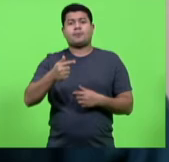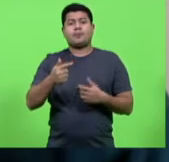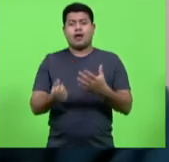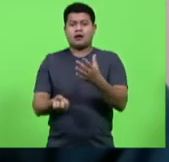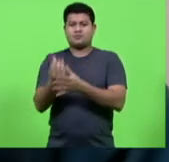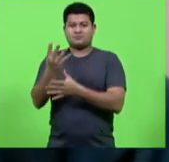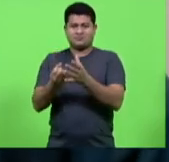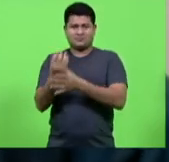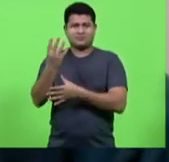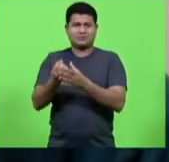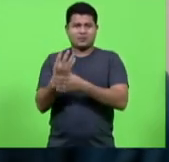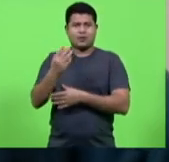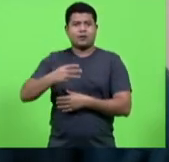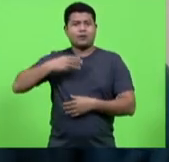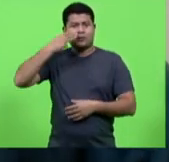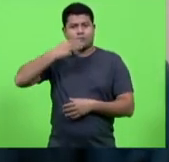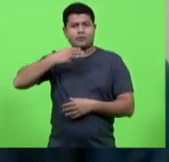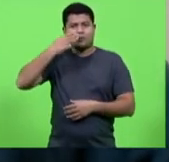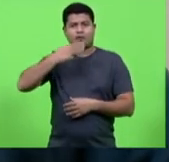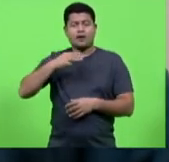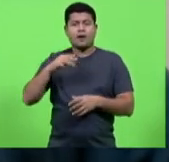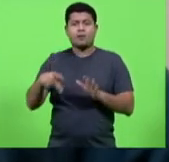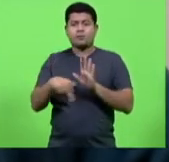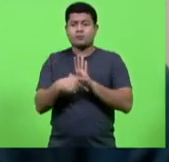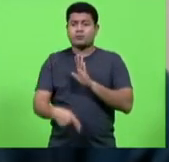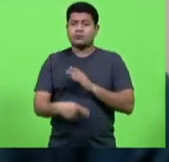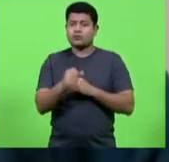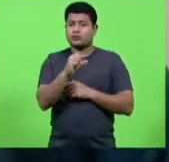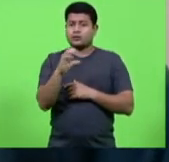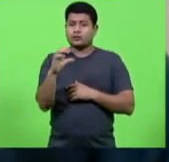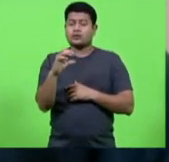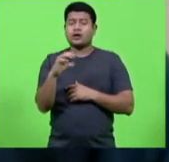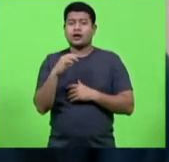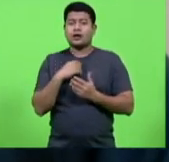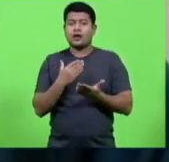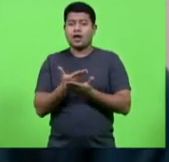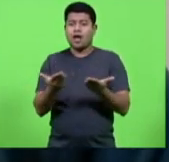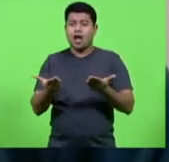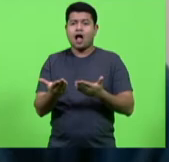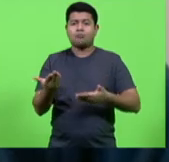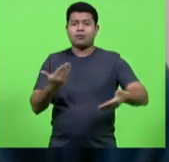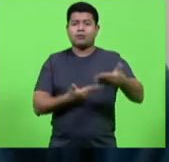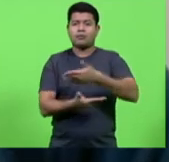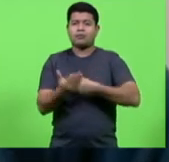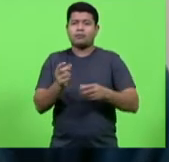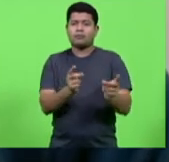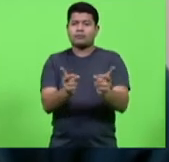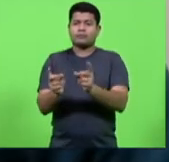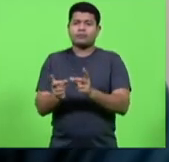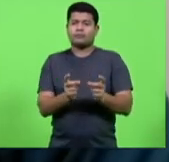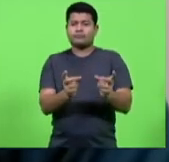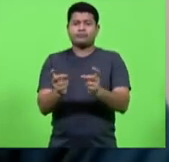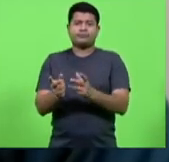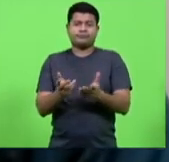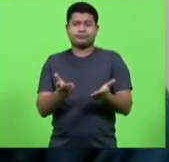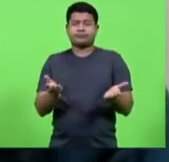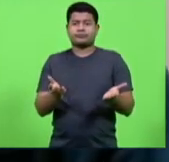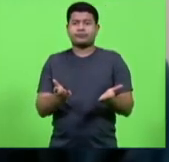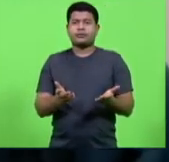produtores do nosso estado que farão a comercialização. São